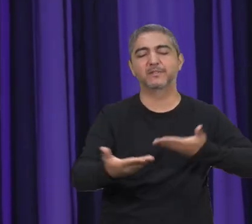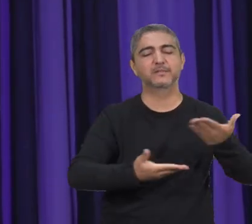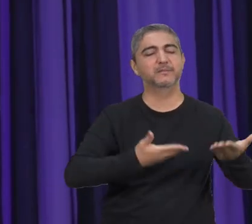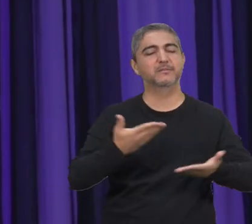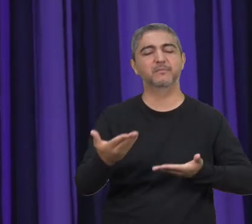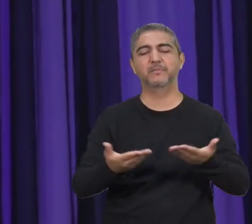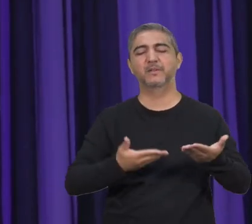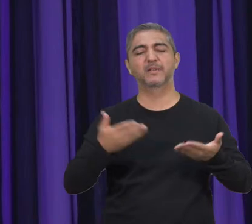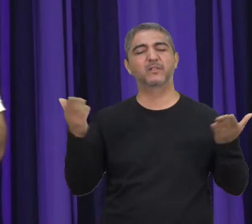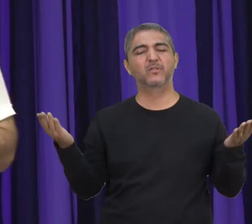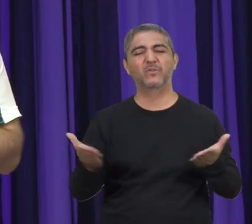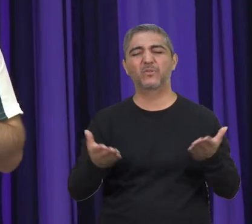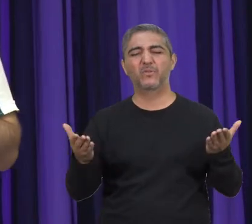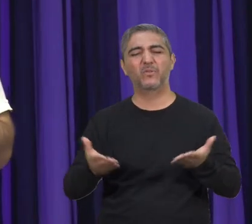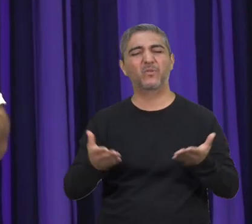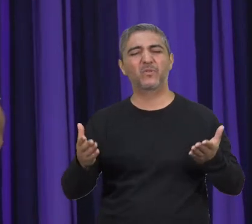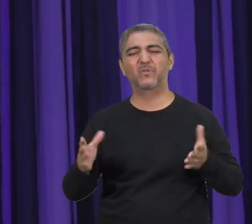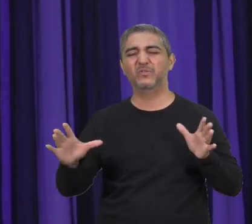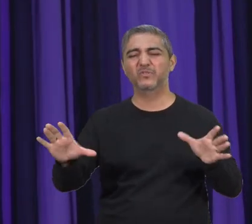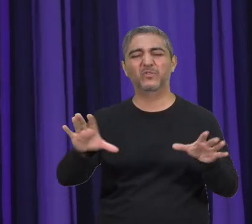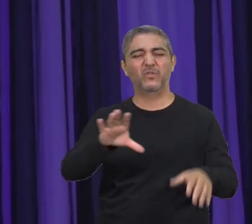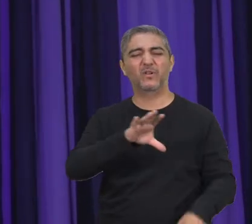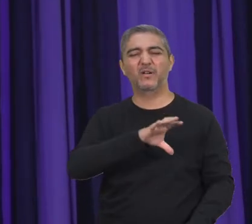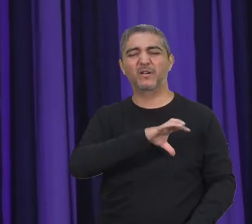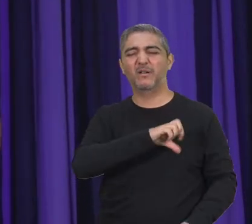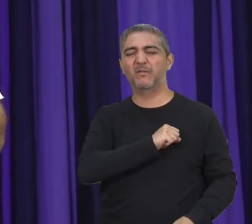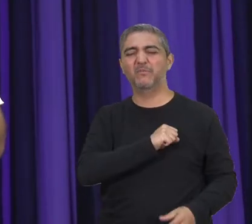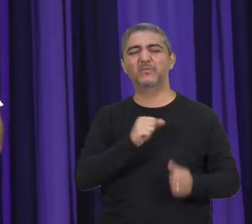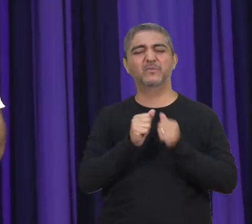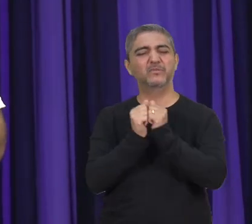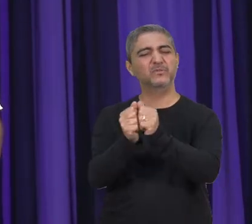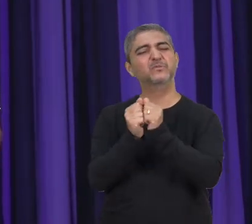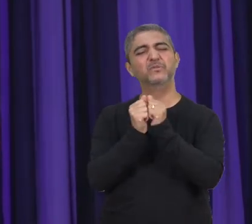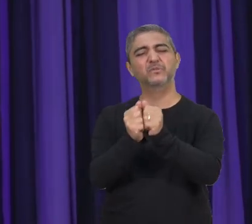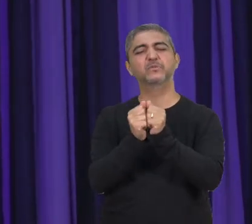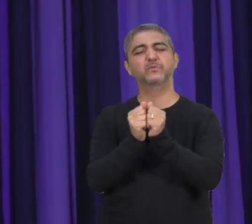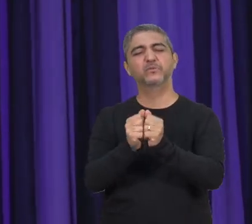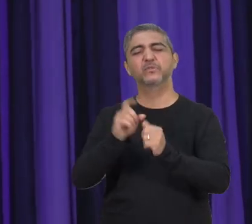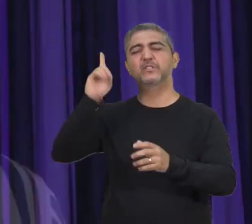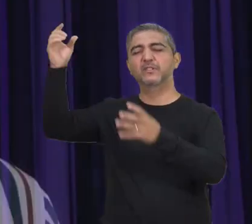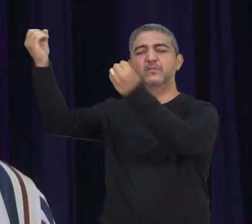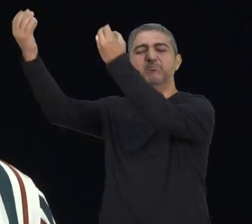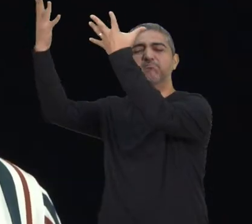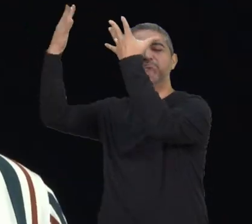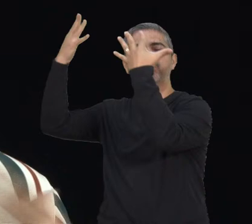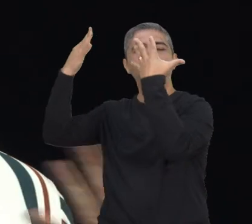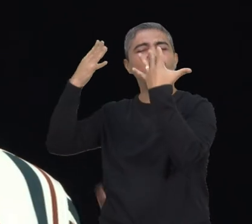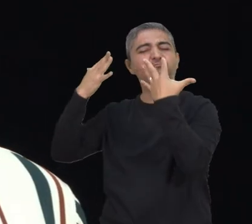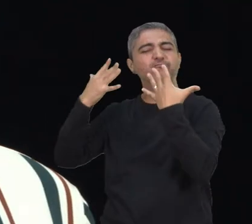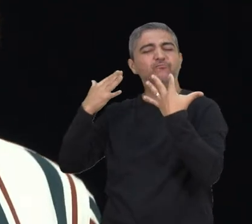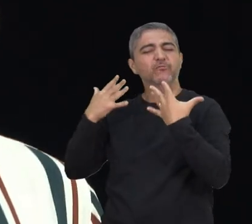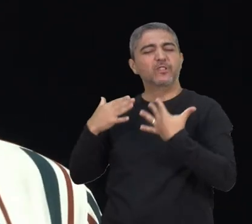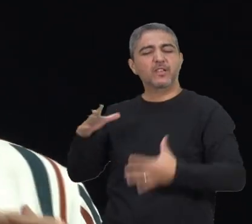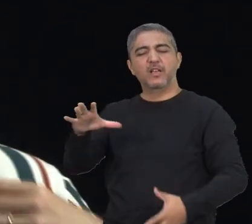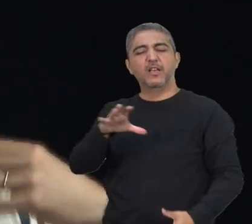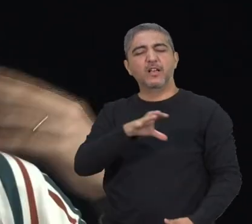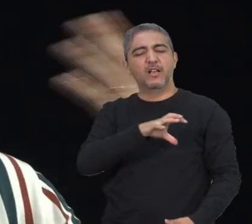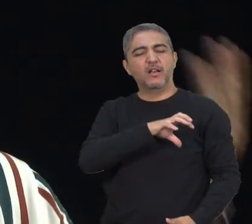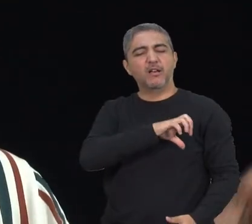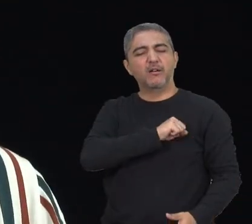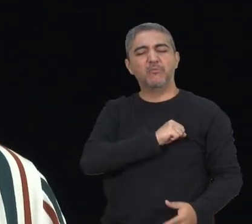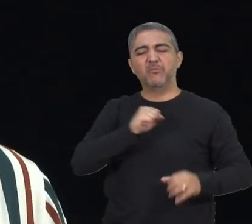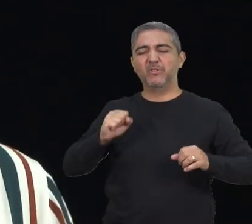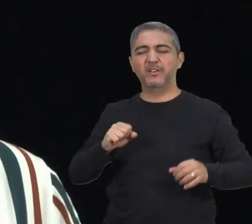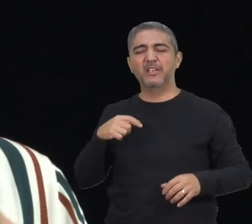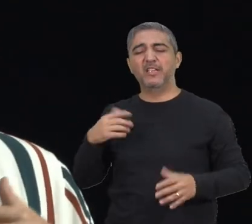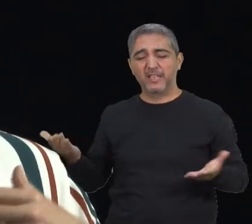desse ciclo de amor. O Senhor derramou amor nos nossos corações para que esse amor que não é natural a nós